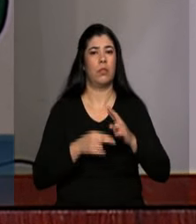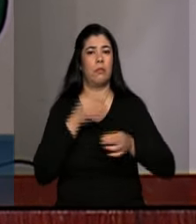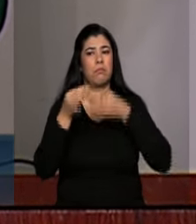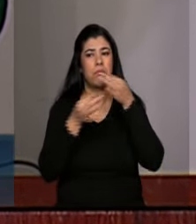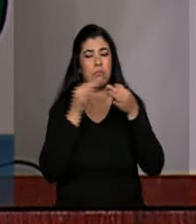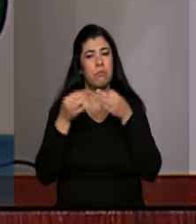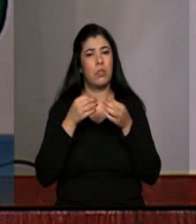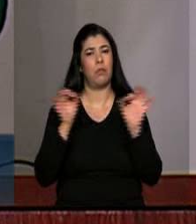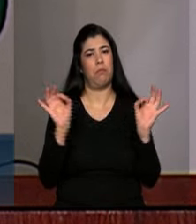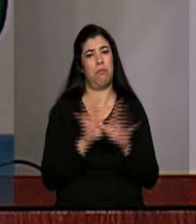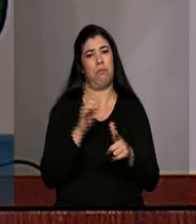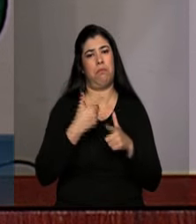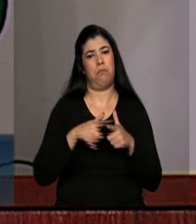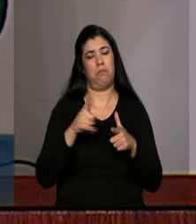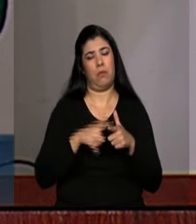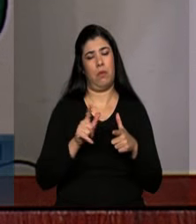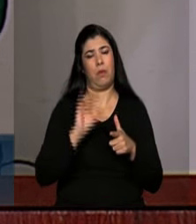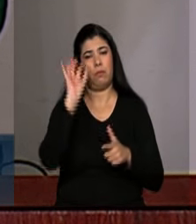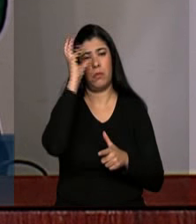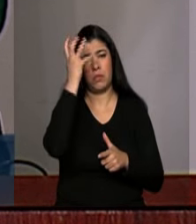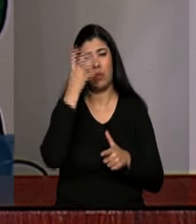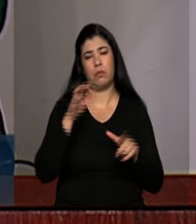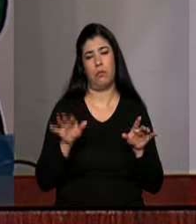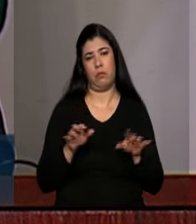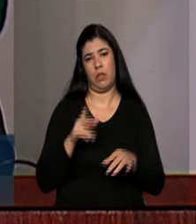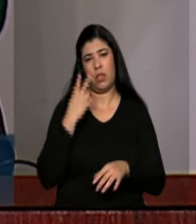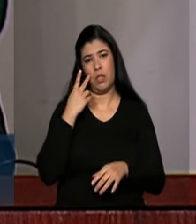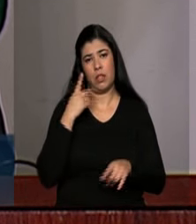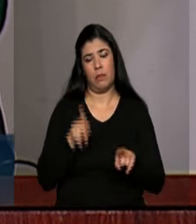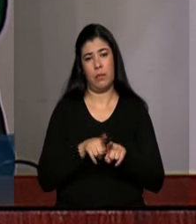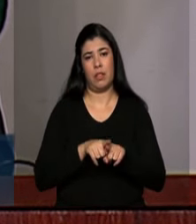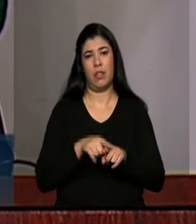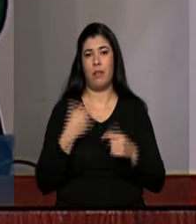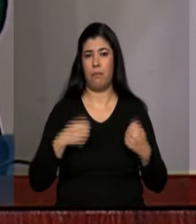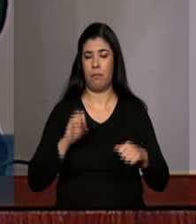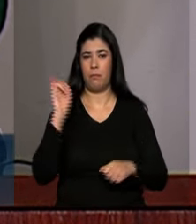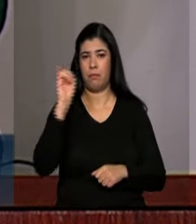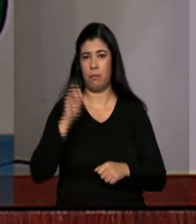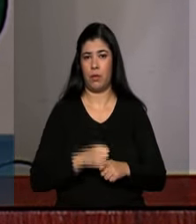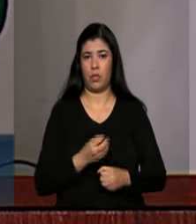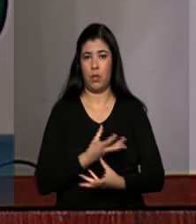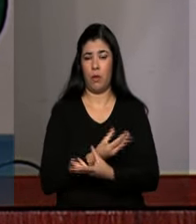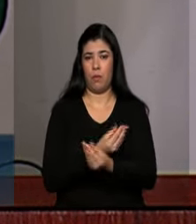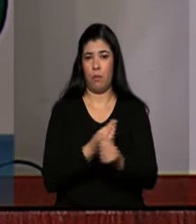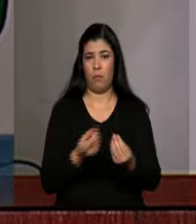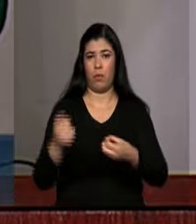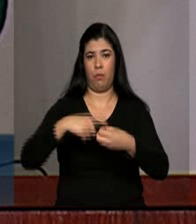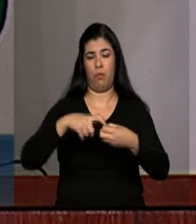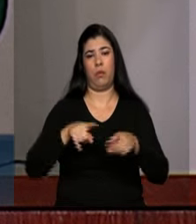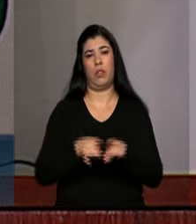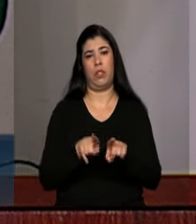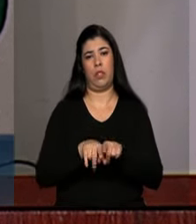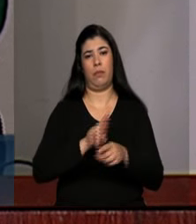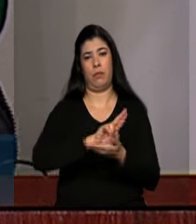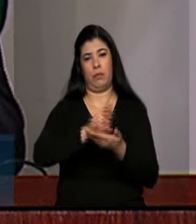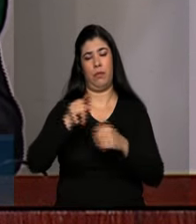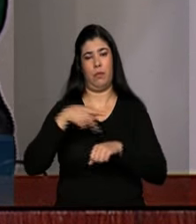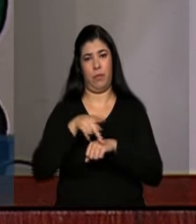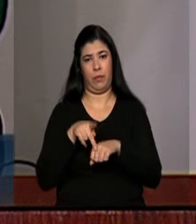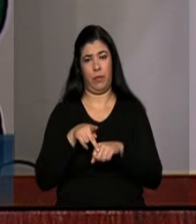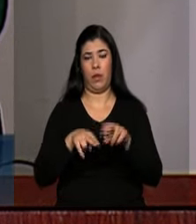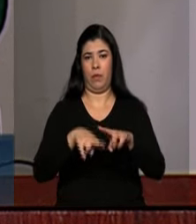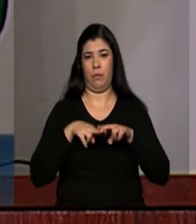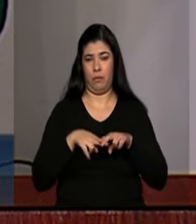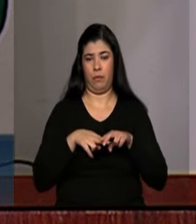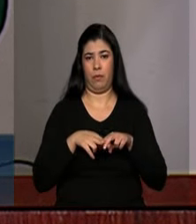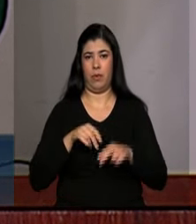problemas comuns, o que se dá mediante o reforço do multilateralismo. Por essa razão, acolhemos com